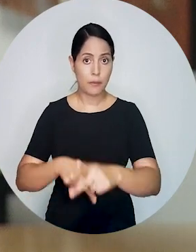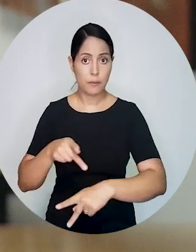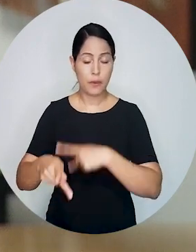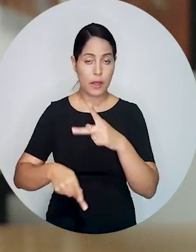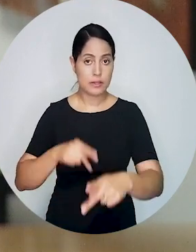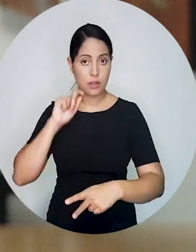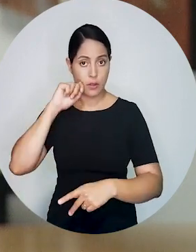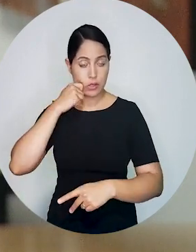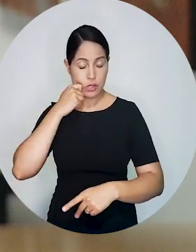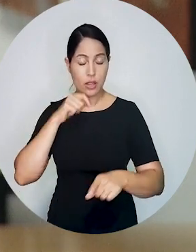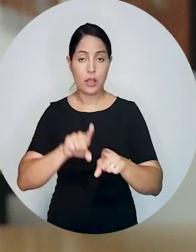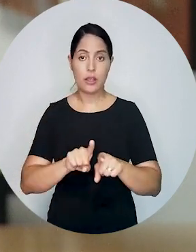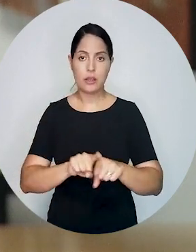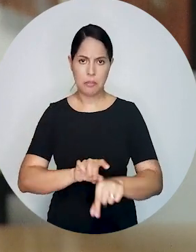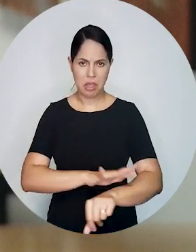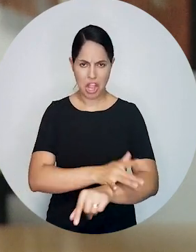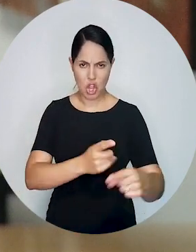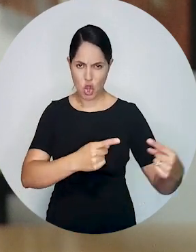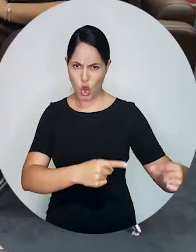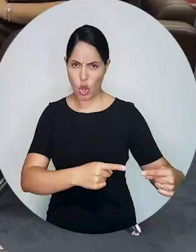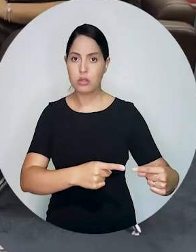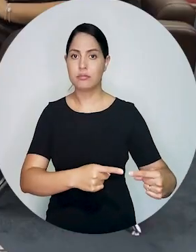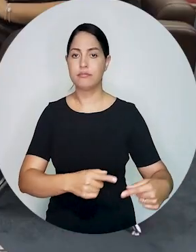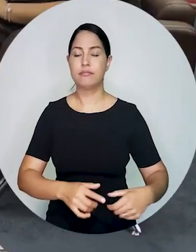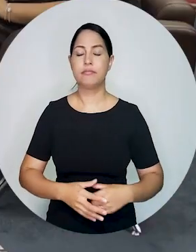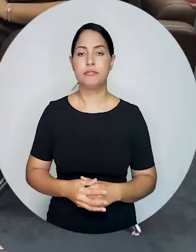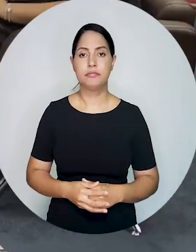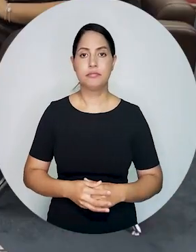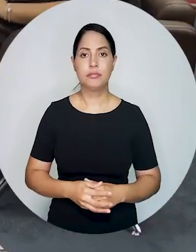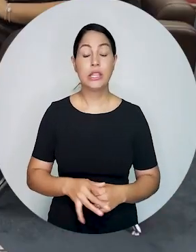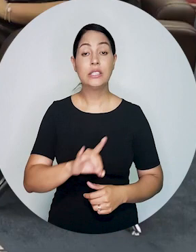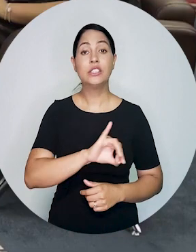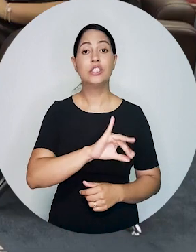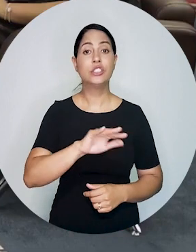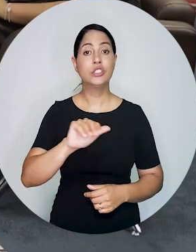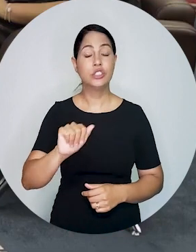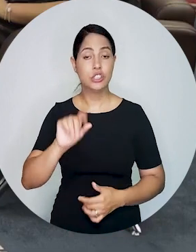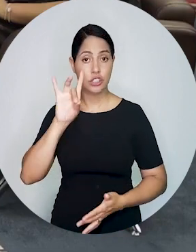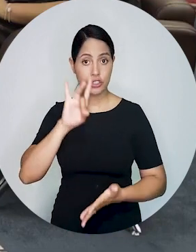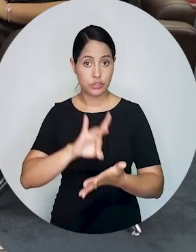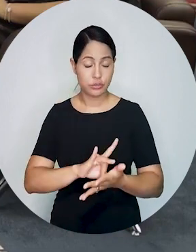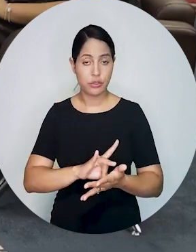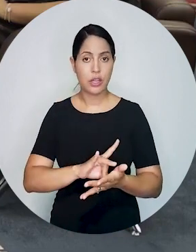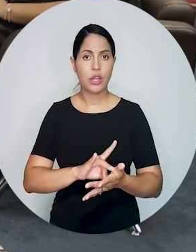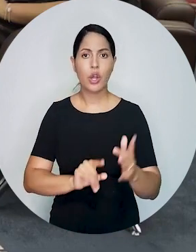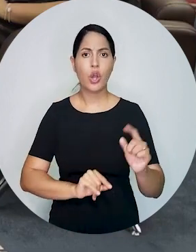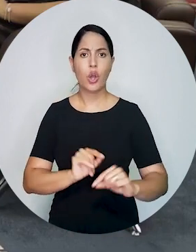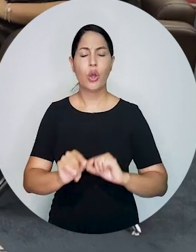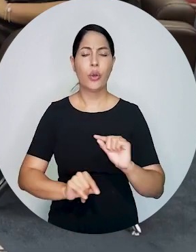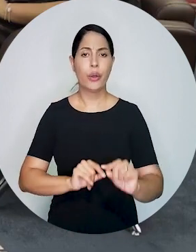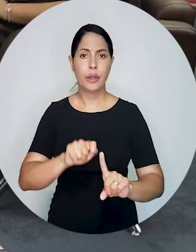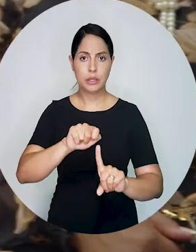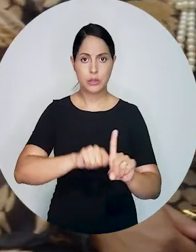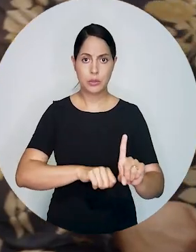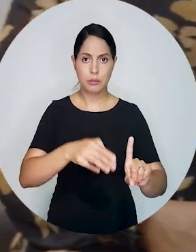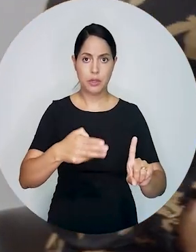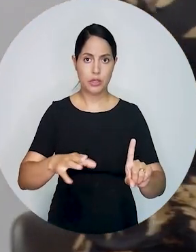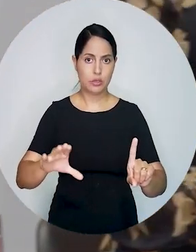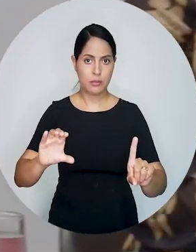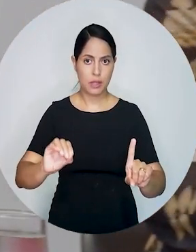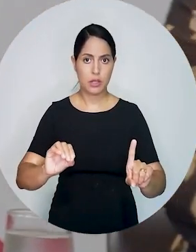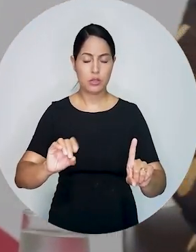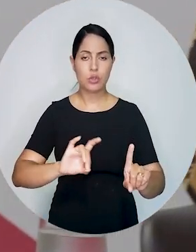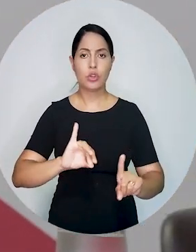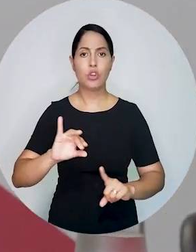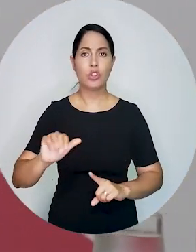lamentavelmente, ainda persiste no nosso dia a dia. Essa data, na realidade, a instituição da data do dia